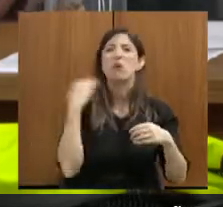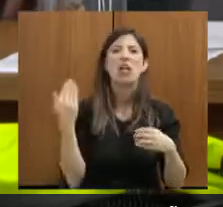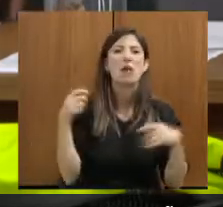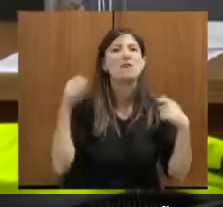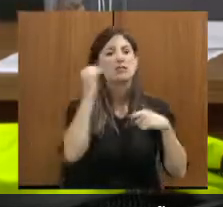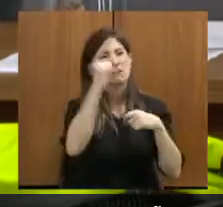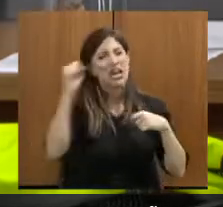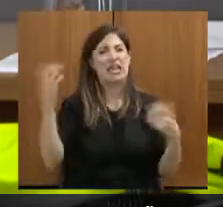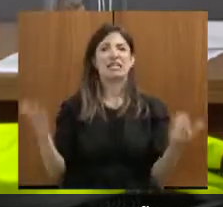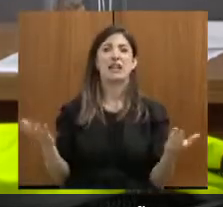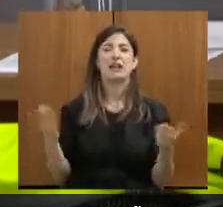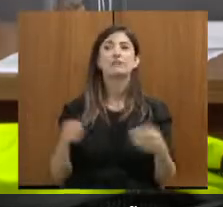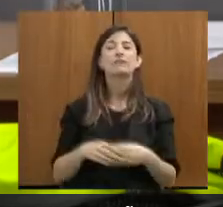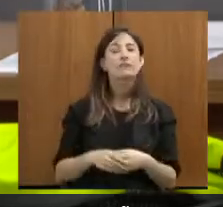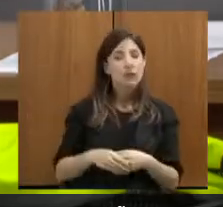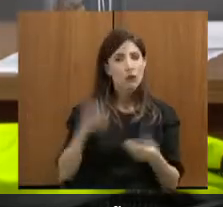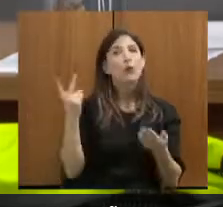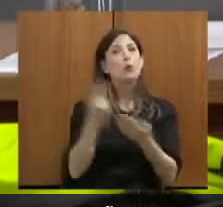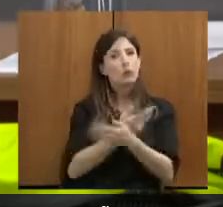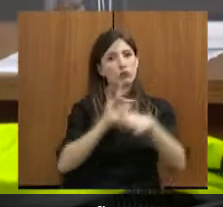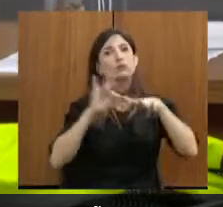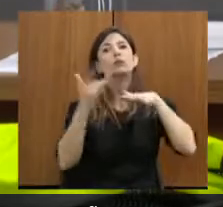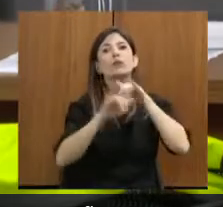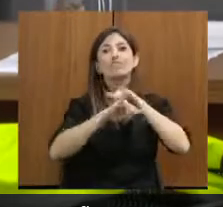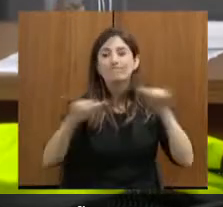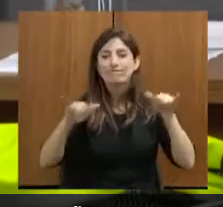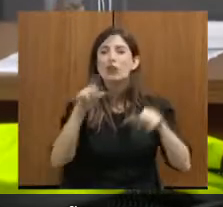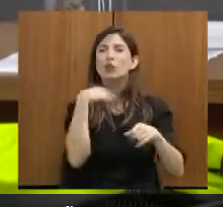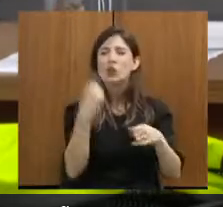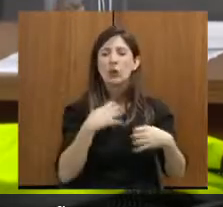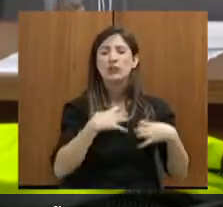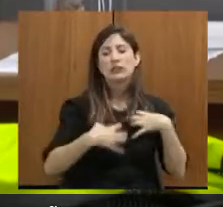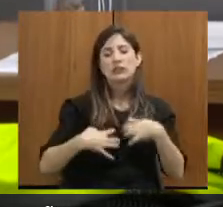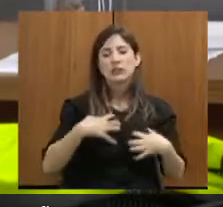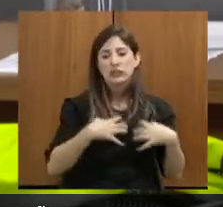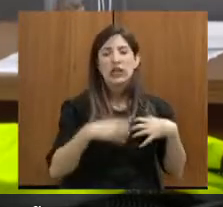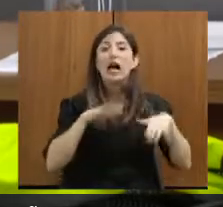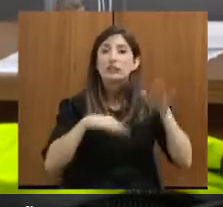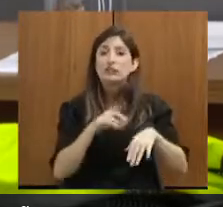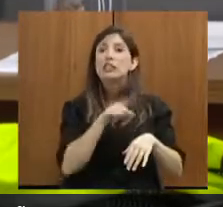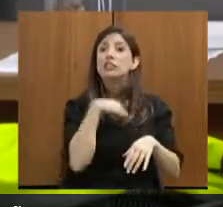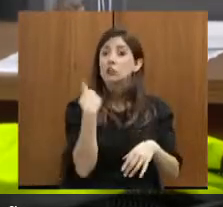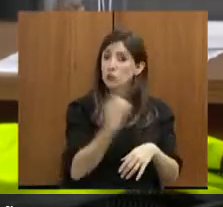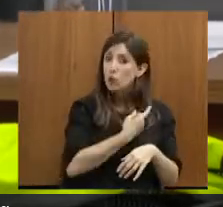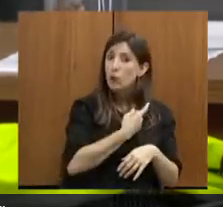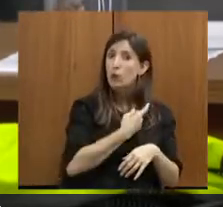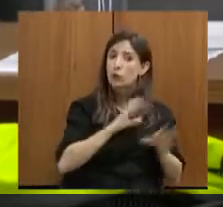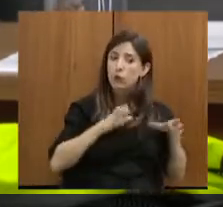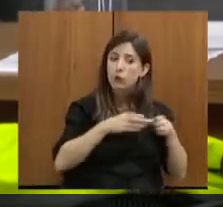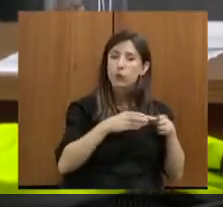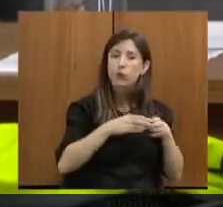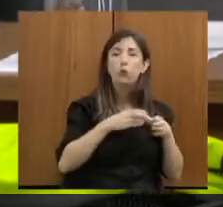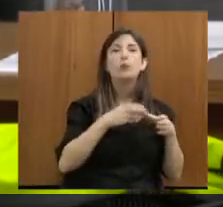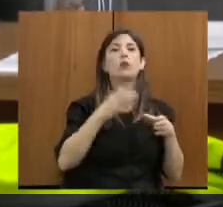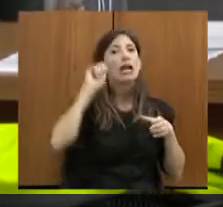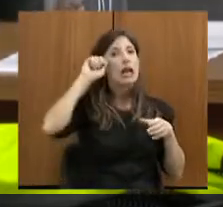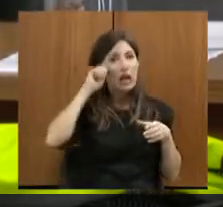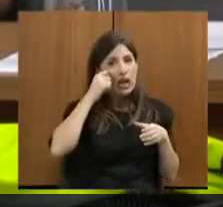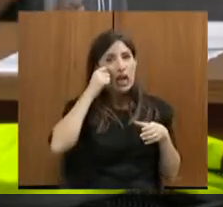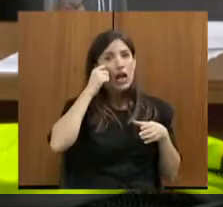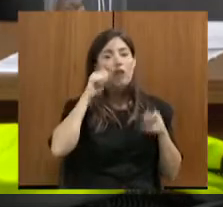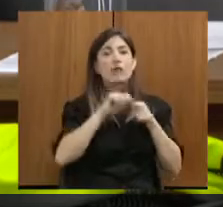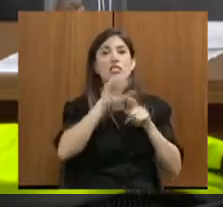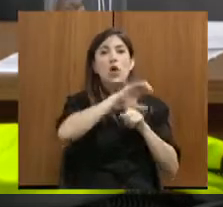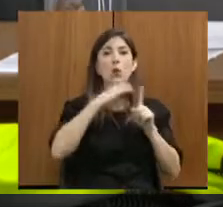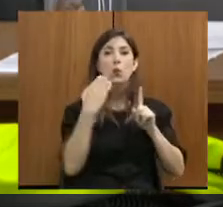magoando tenta e a gente até de sair à rua a gente ficava com medo até de fazer nossos cultos de portas abertas então foi muita